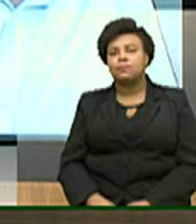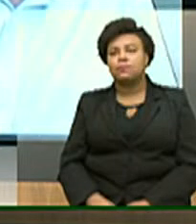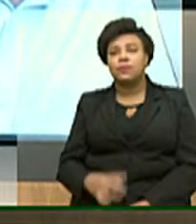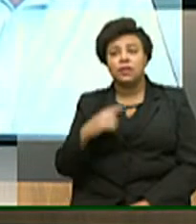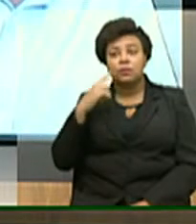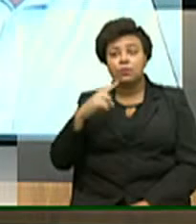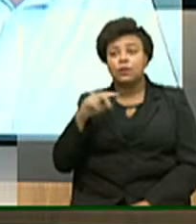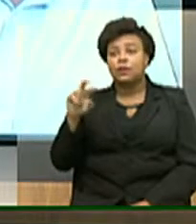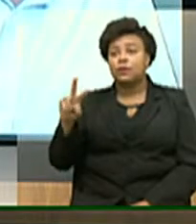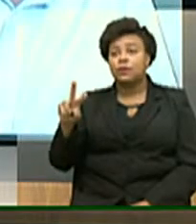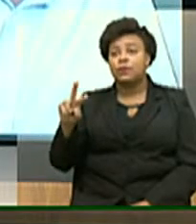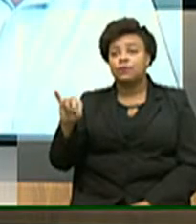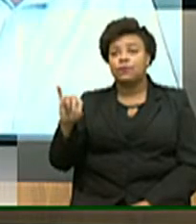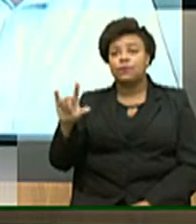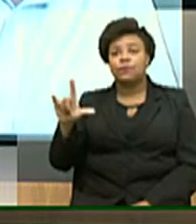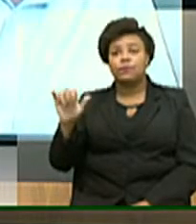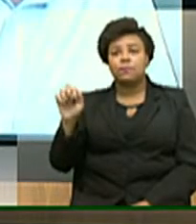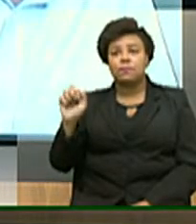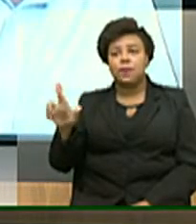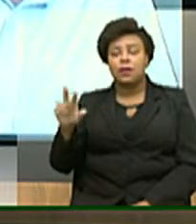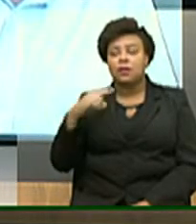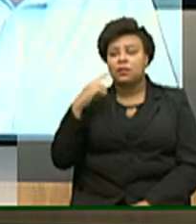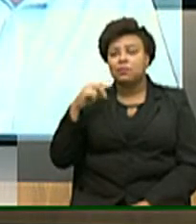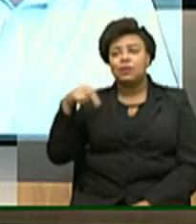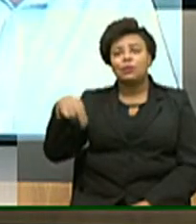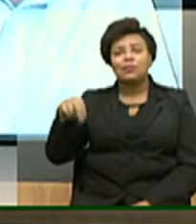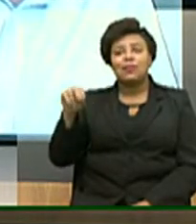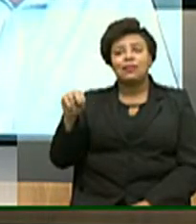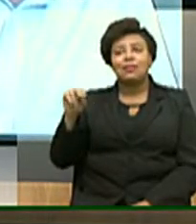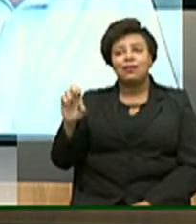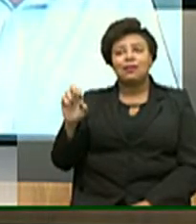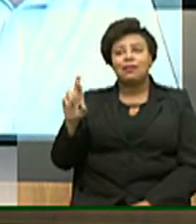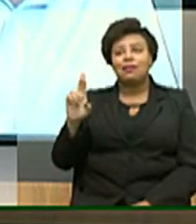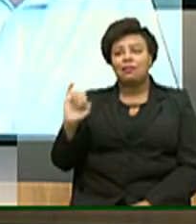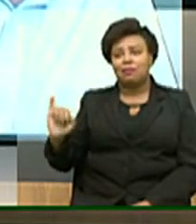Deputado Vilmar Lourenço. Deputado Neri, o carteiro.